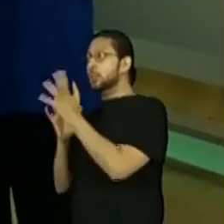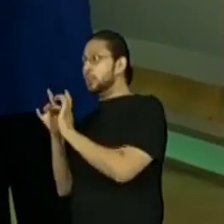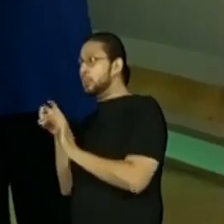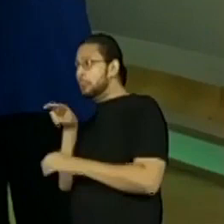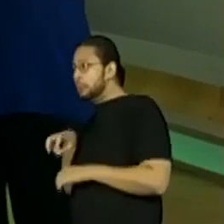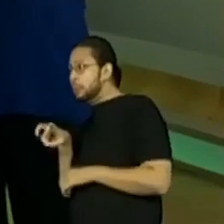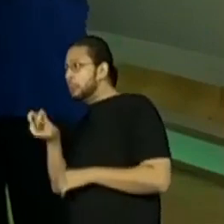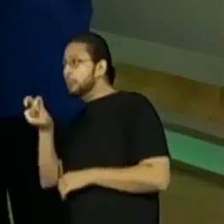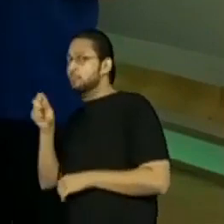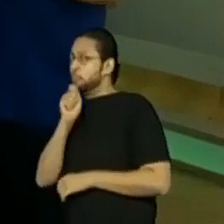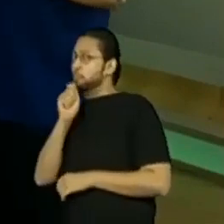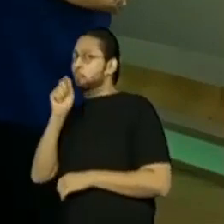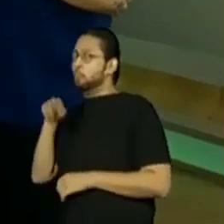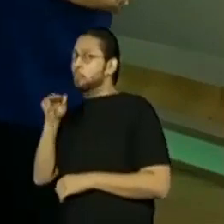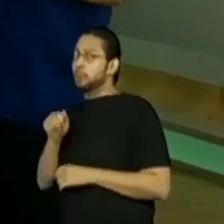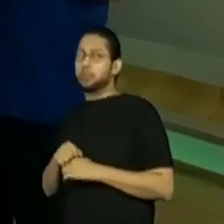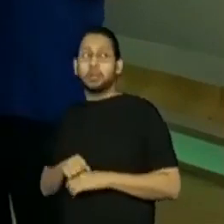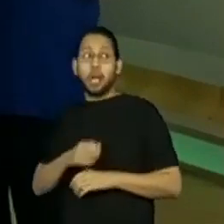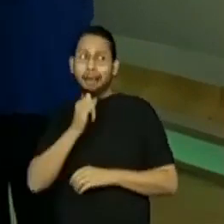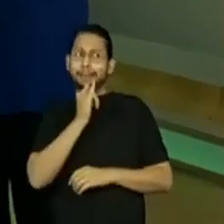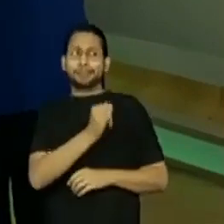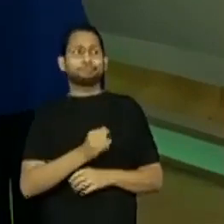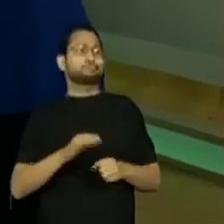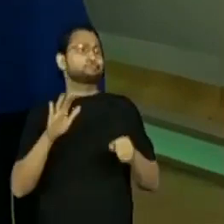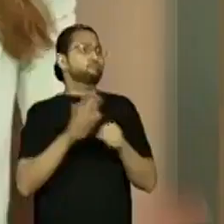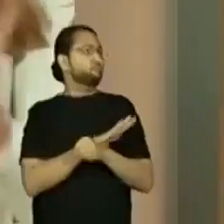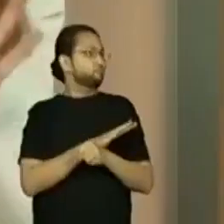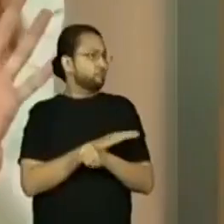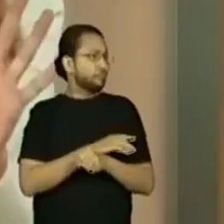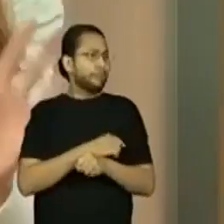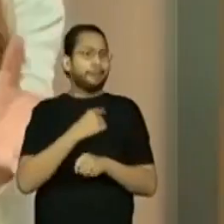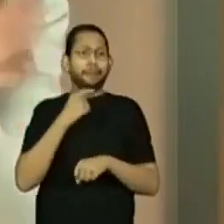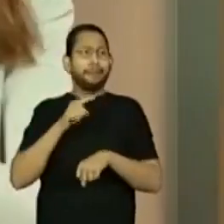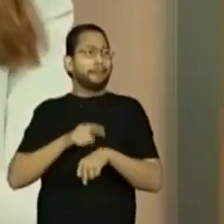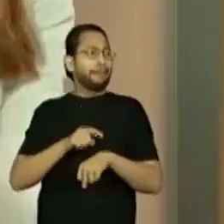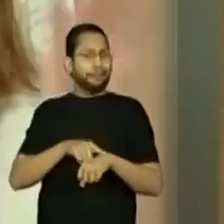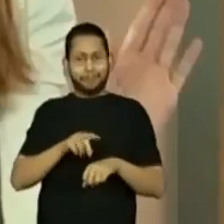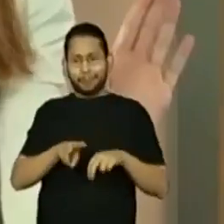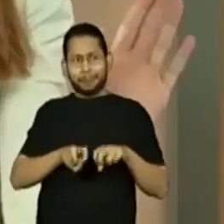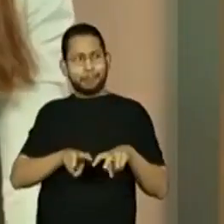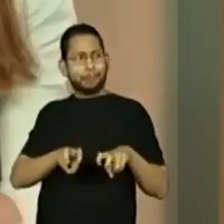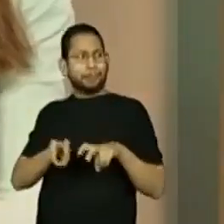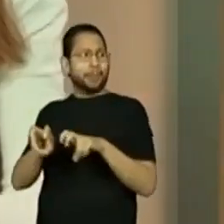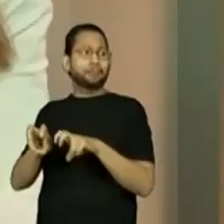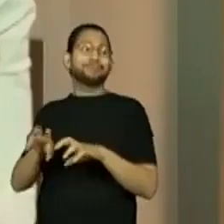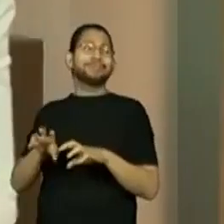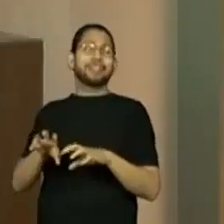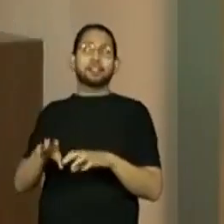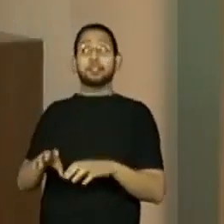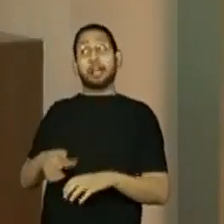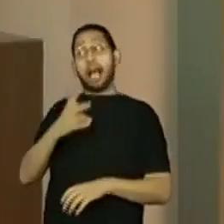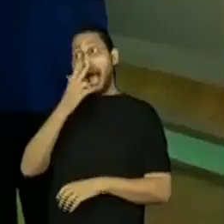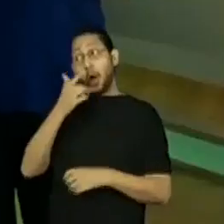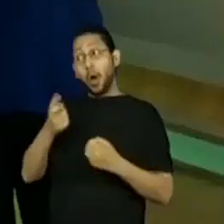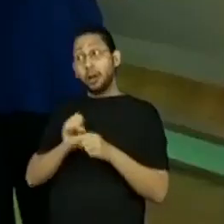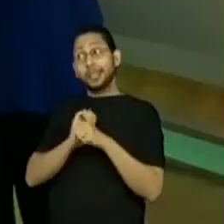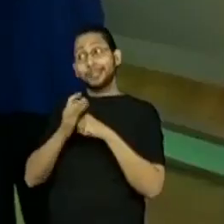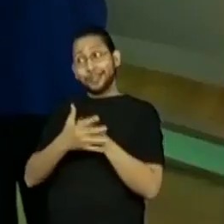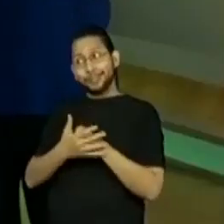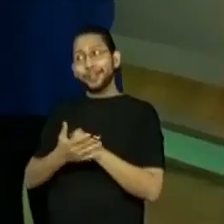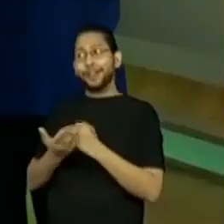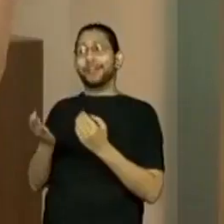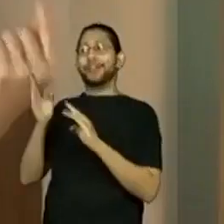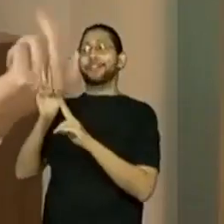Geralmente é bem lotado, quase não dá pra gente chegar perto. Ah, então deve estar fechado, porque a aglomeração agora esquece, né?